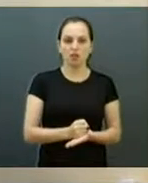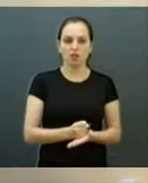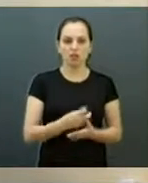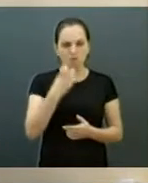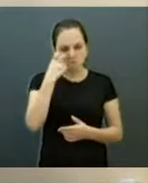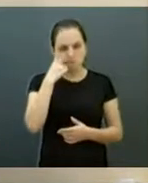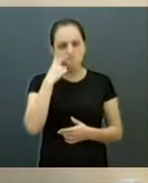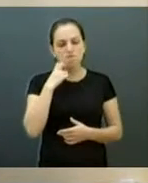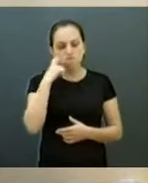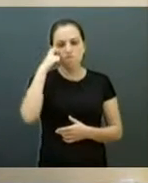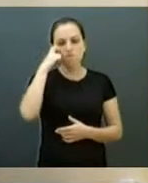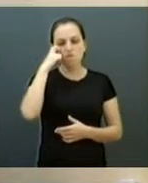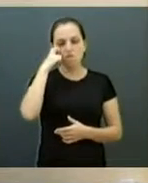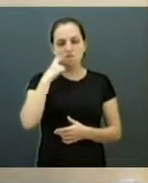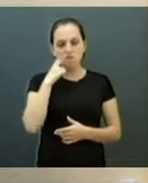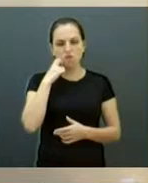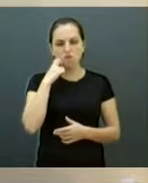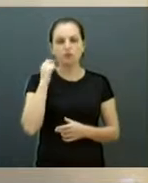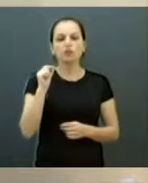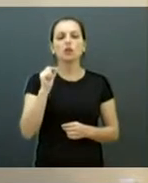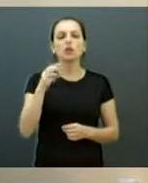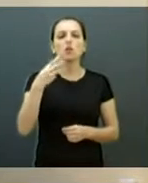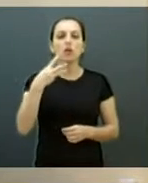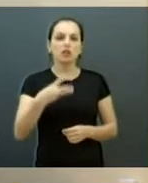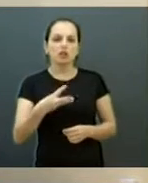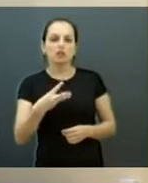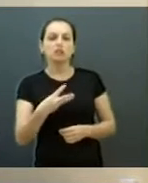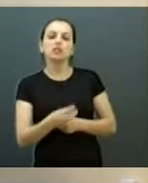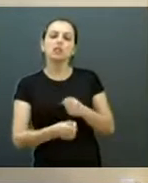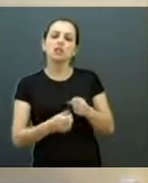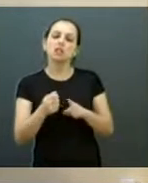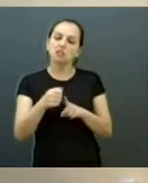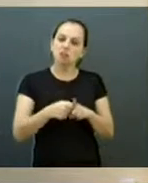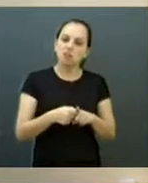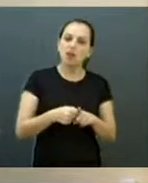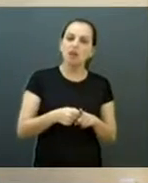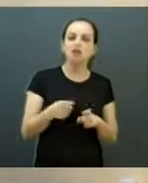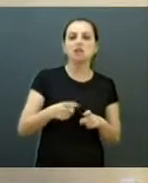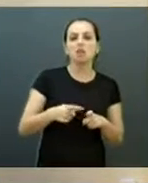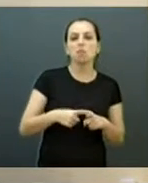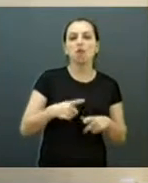juntar os três meses aqui tem médico não cumpriu 80 hora mês